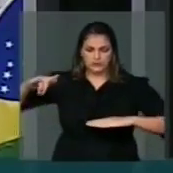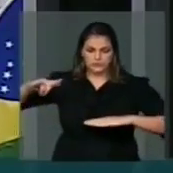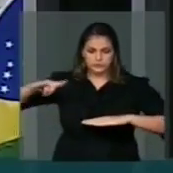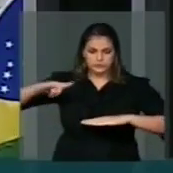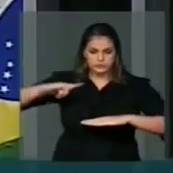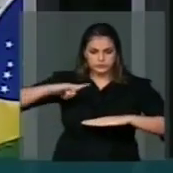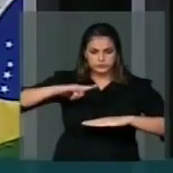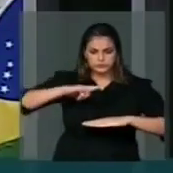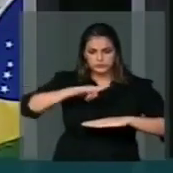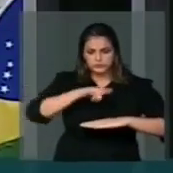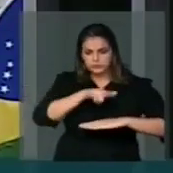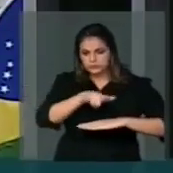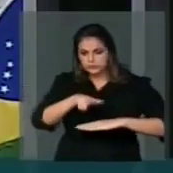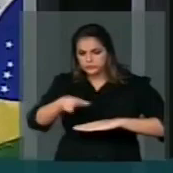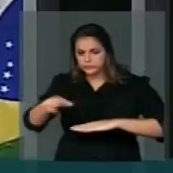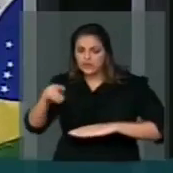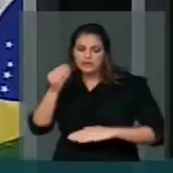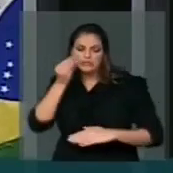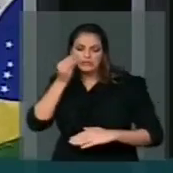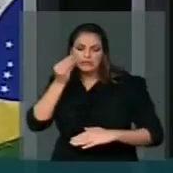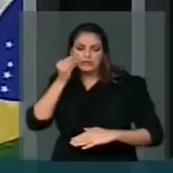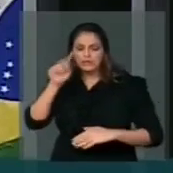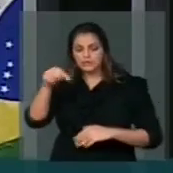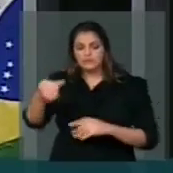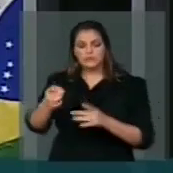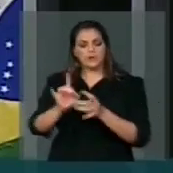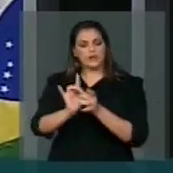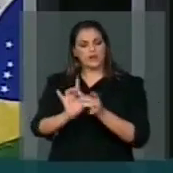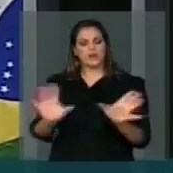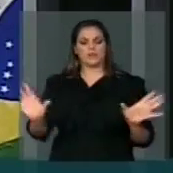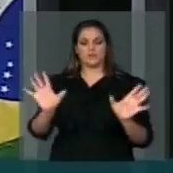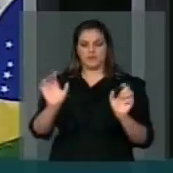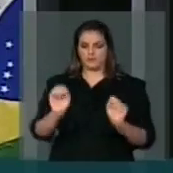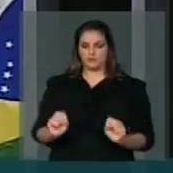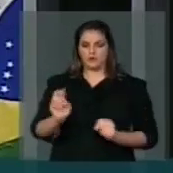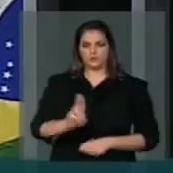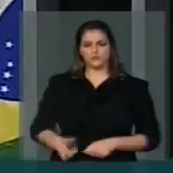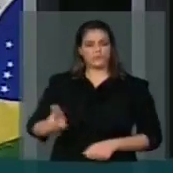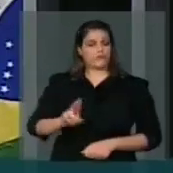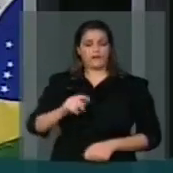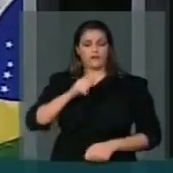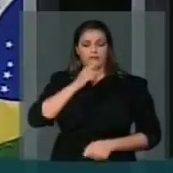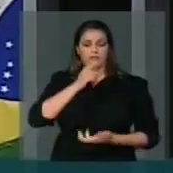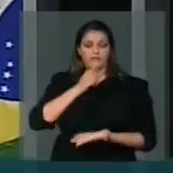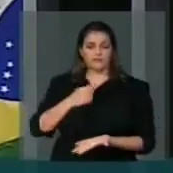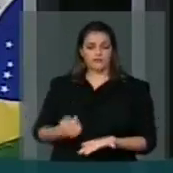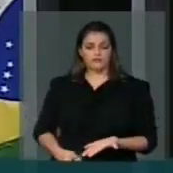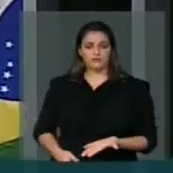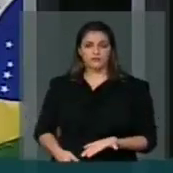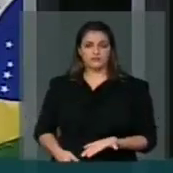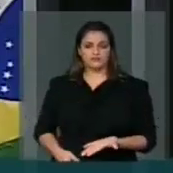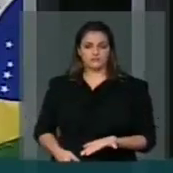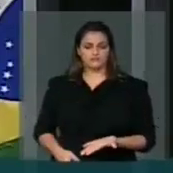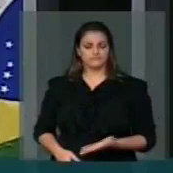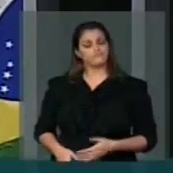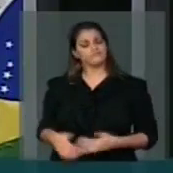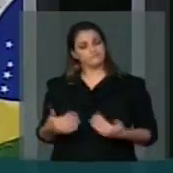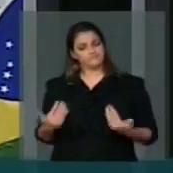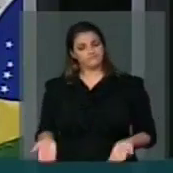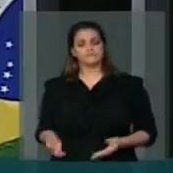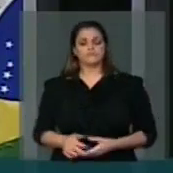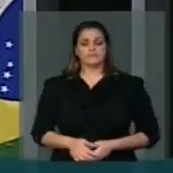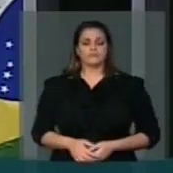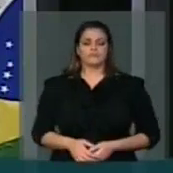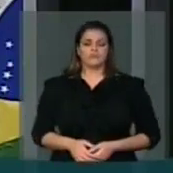em fase de testes e depois autoriza a sua homologação. Eu quero fazer em homenagem a São